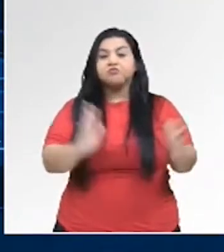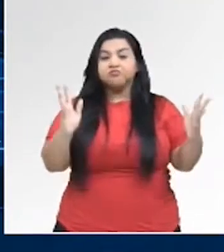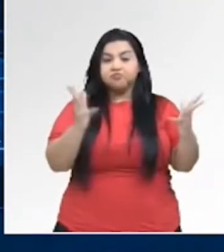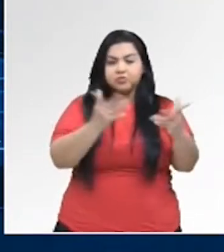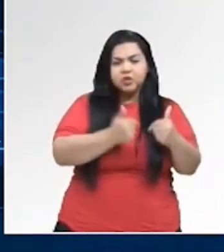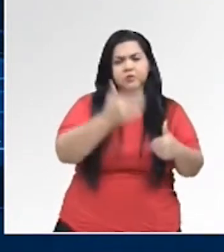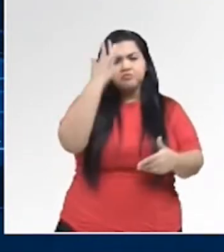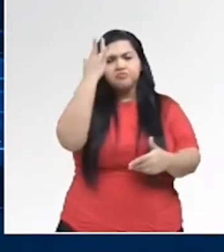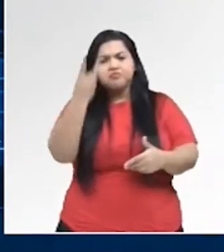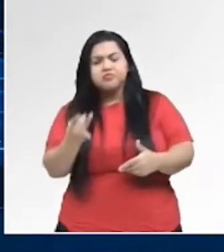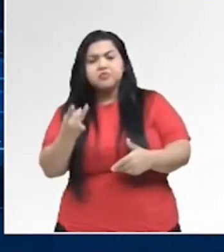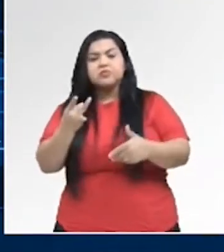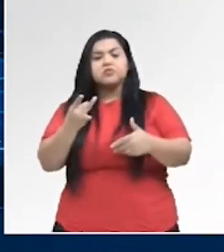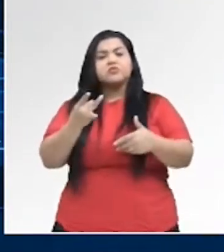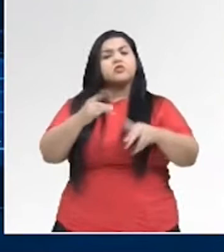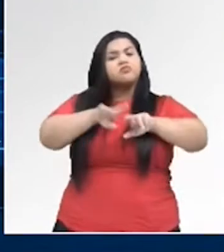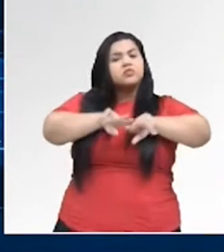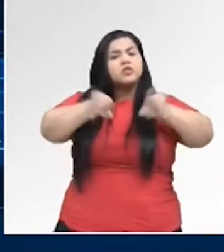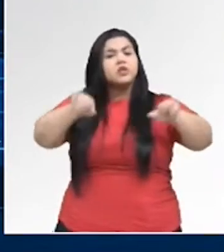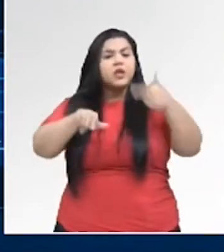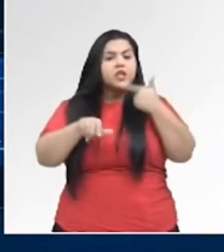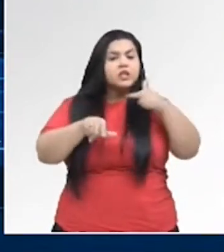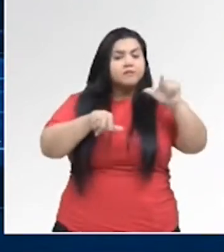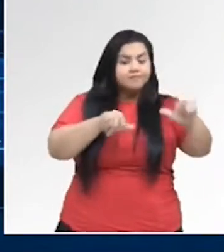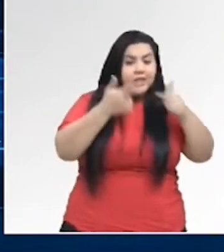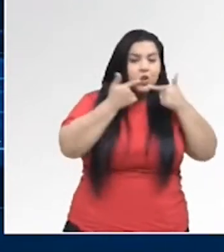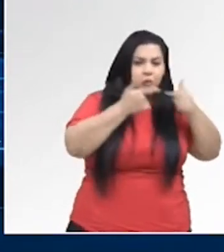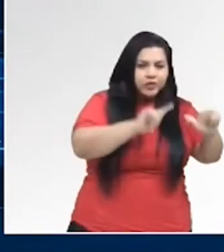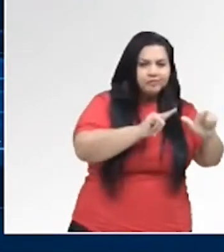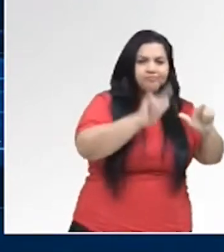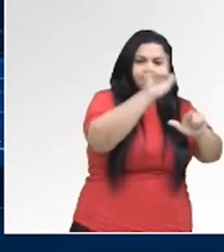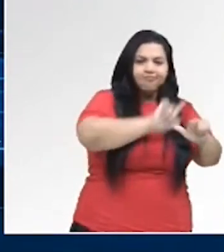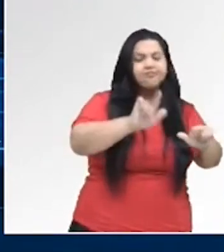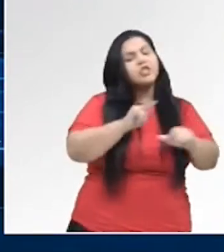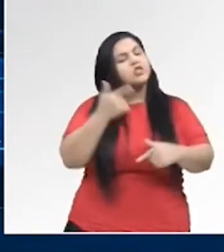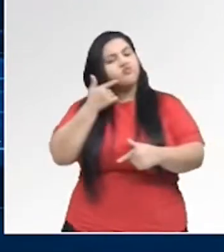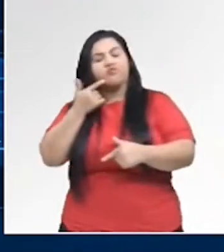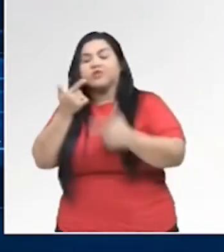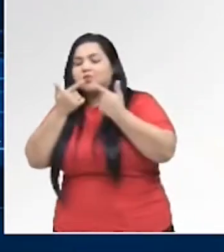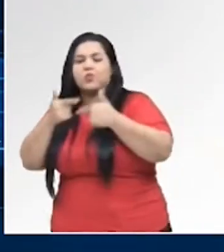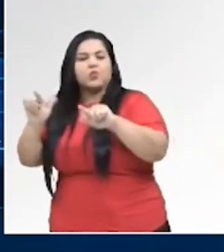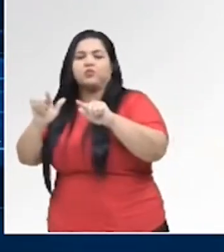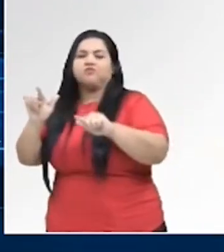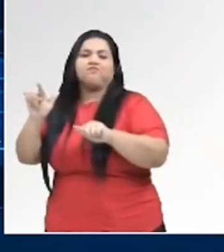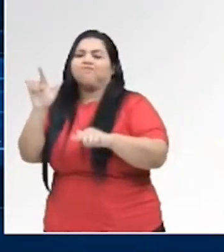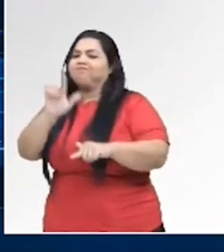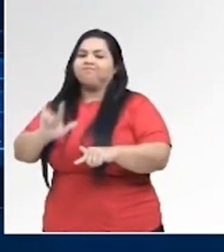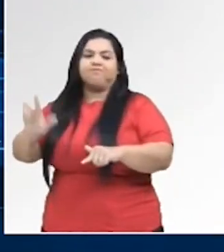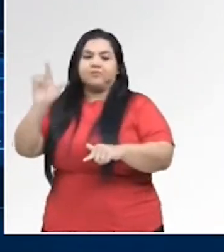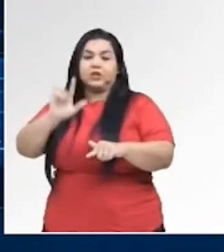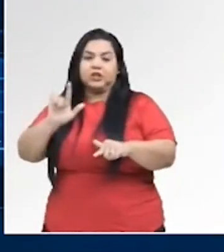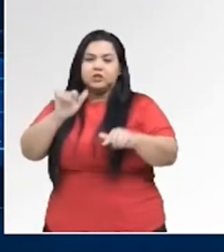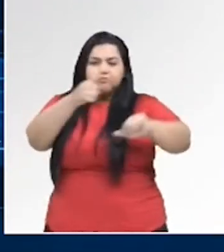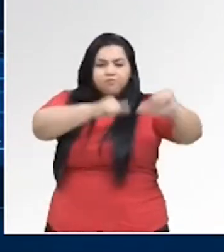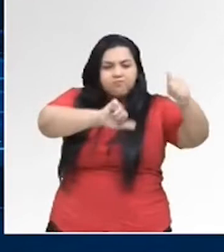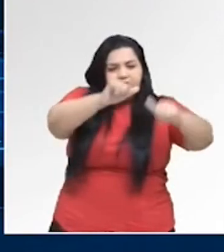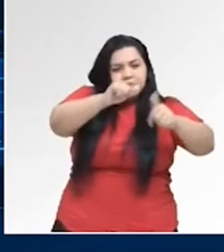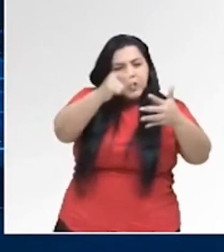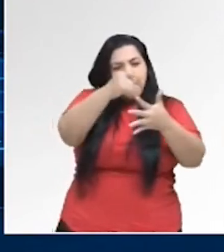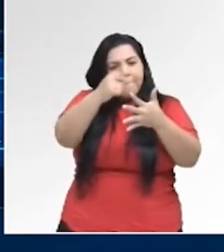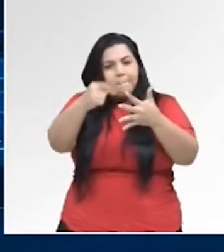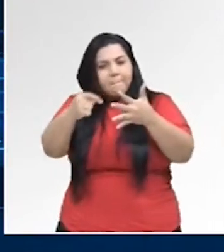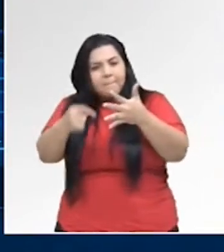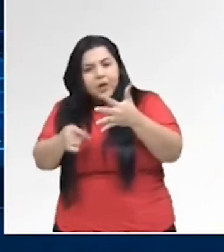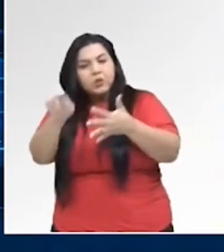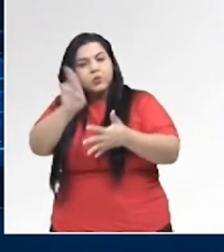Habilidades: compreender a distinção entre linguagem literária e linguagem não literária. Analisar alguns dos